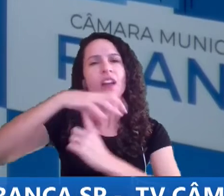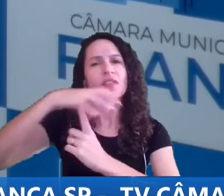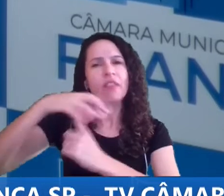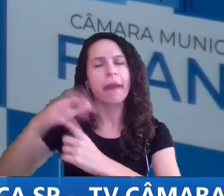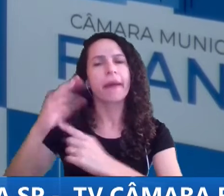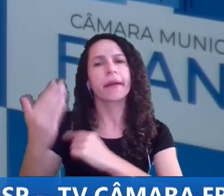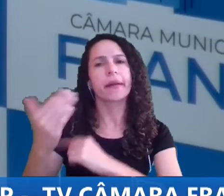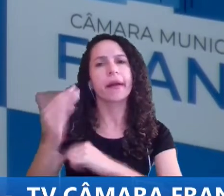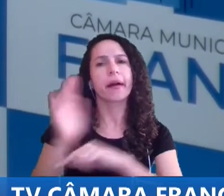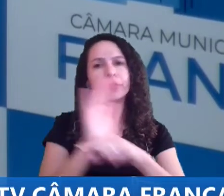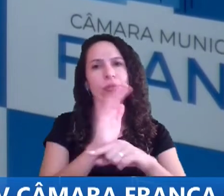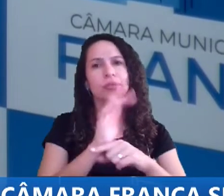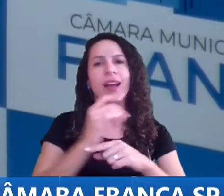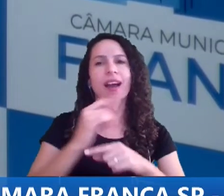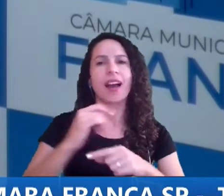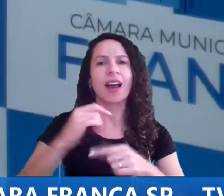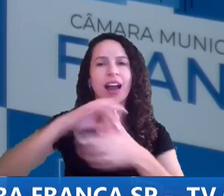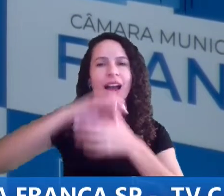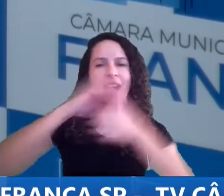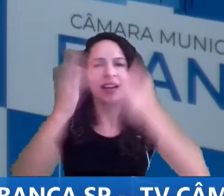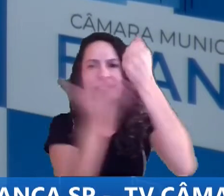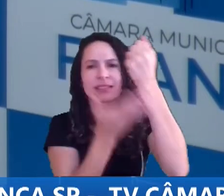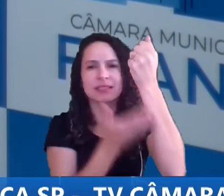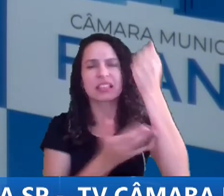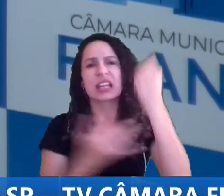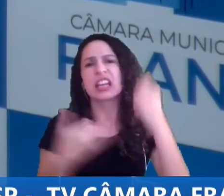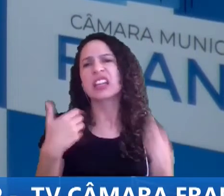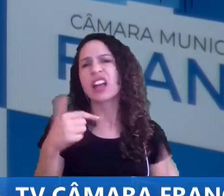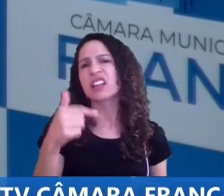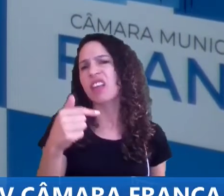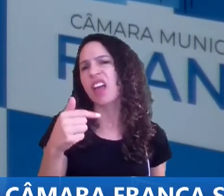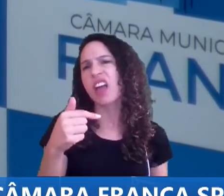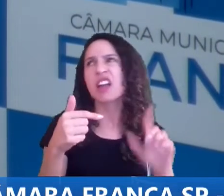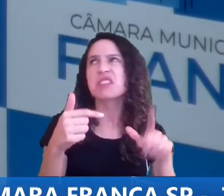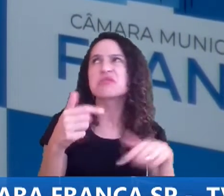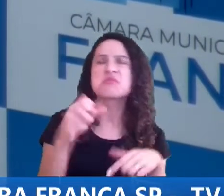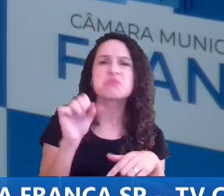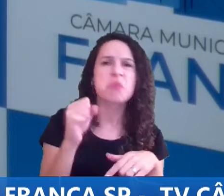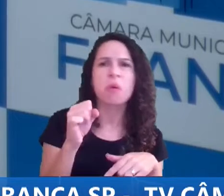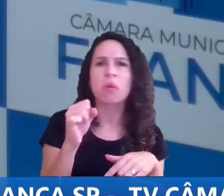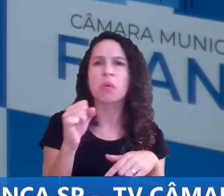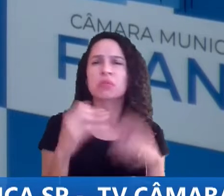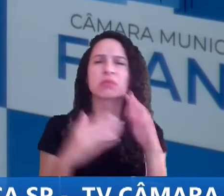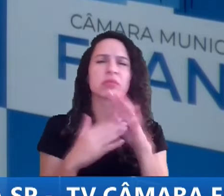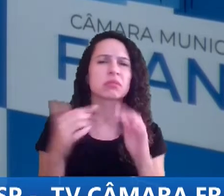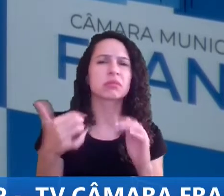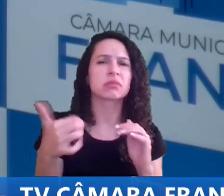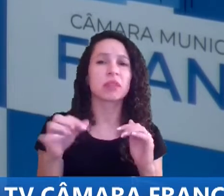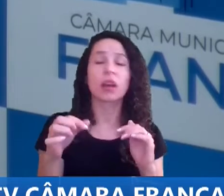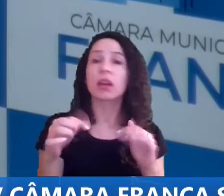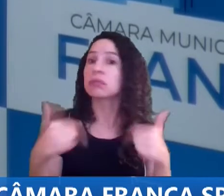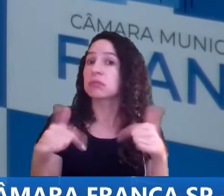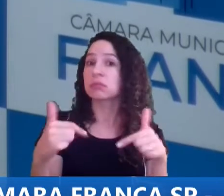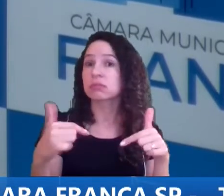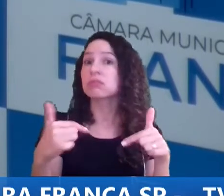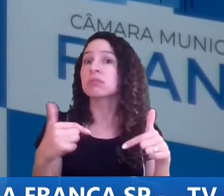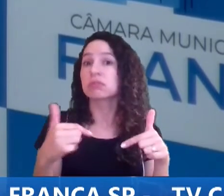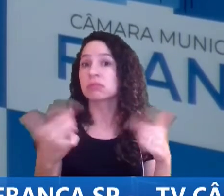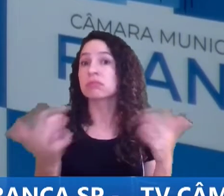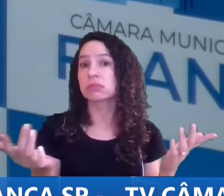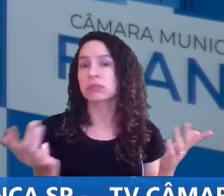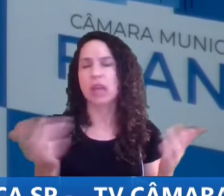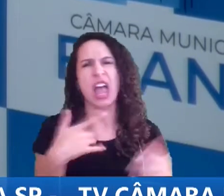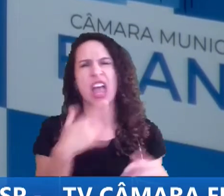ali durante a semana, e eu lá com meus 7, 8, 9, 10 anos de idade, passei por essa situação. E não vou condenar meu